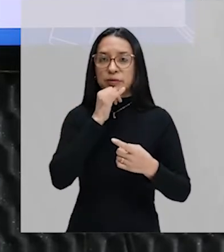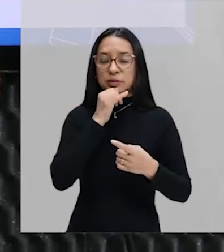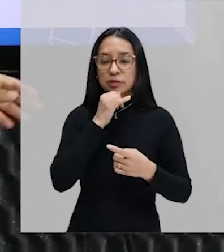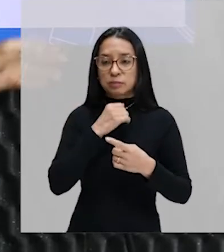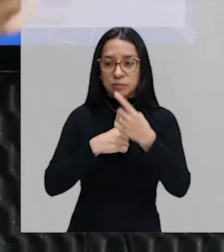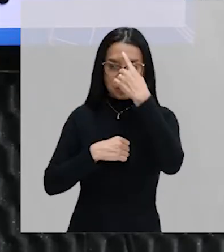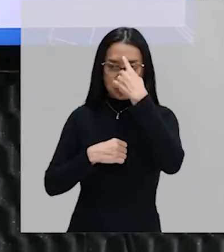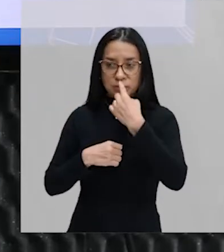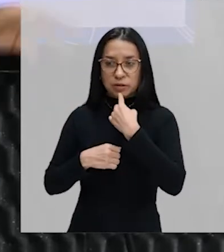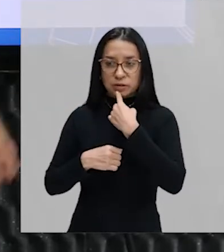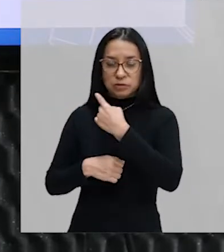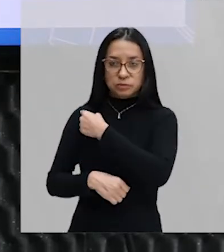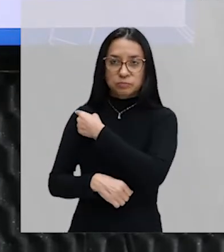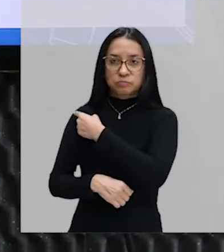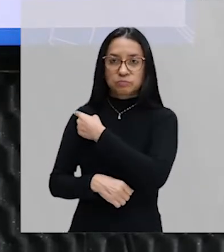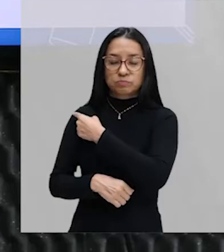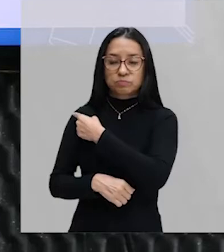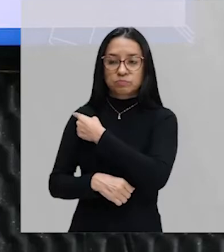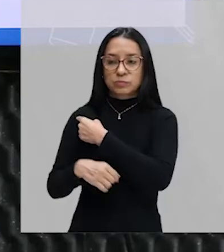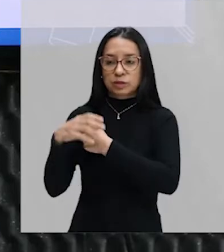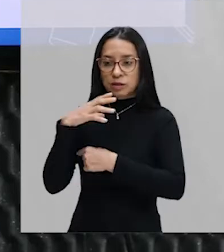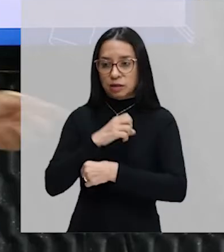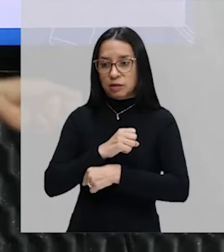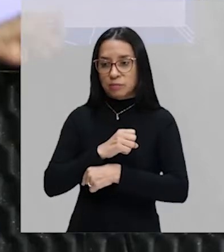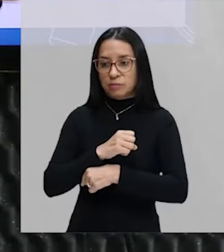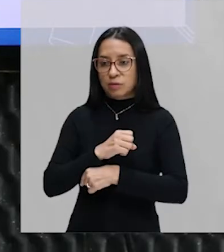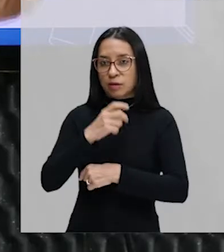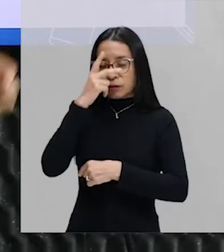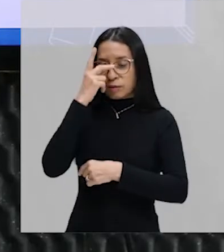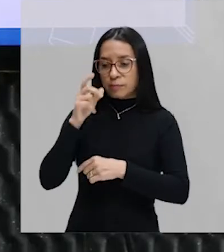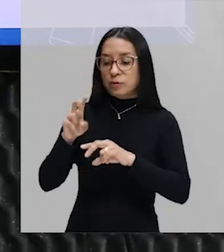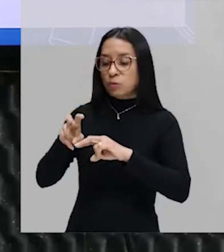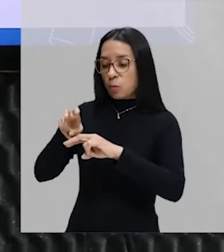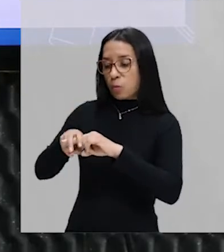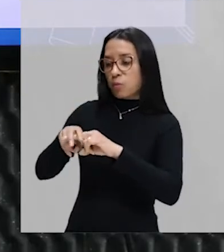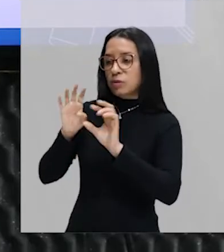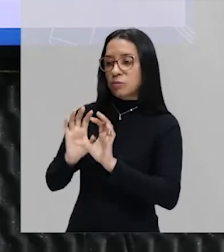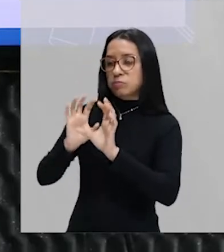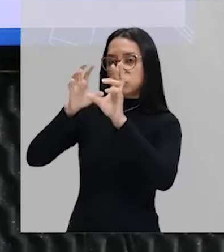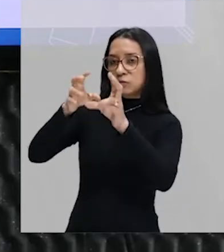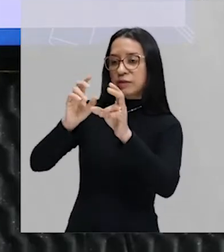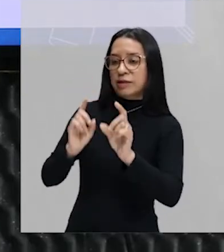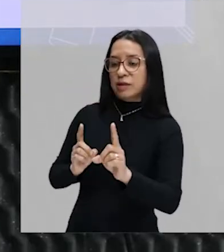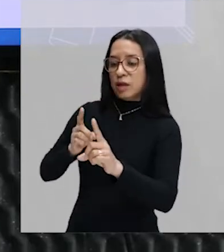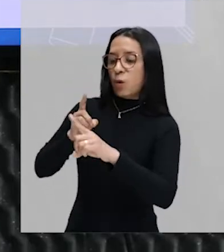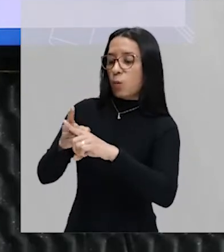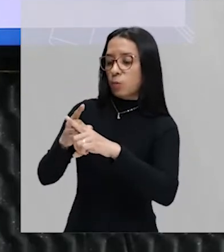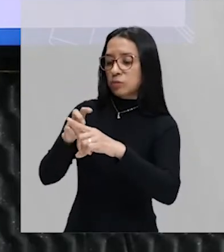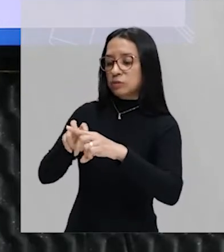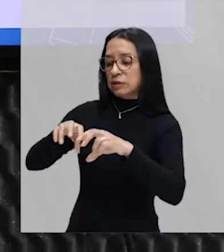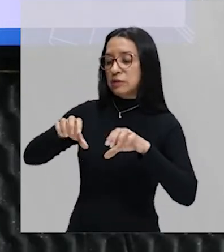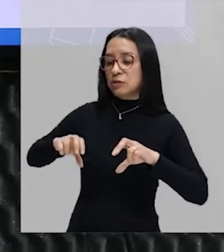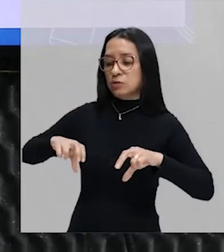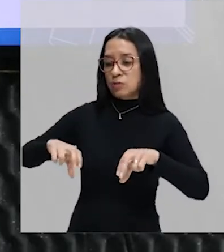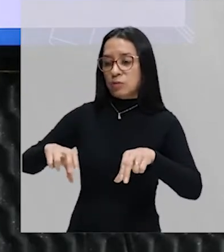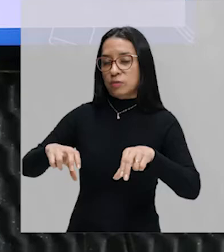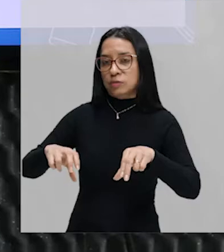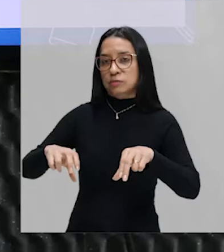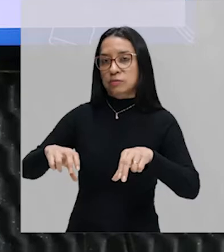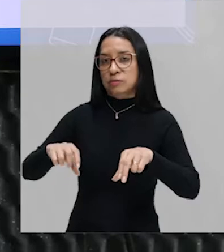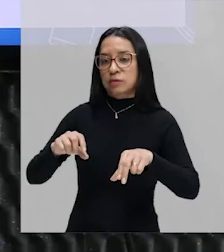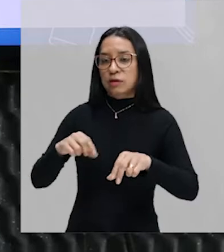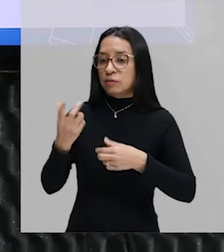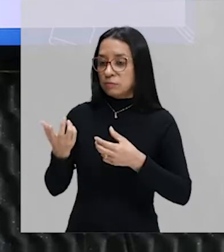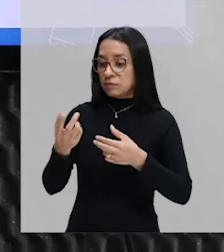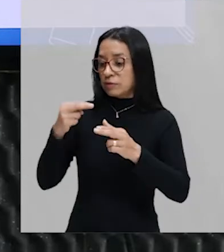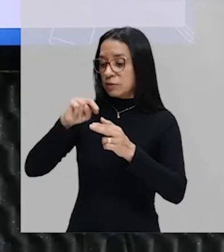olha a imagem. Se de repente esse atleta está vindo realizar o arremesso, esse outro vem por trás e dá um encontrão na cadeira de roda, provavelmente